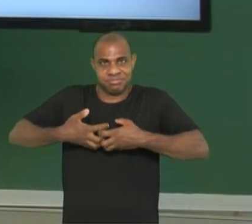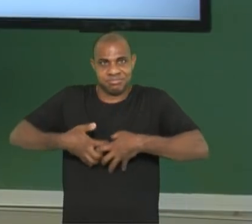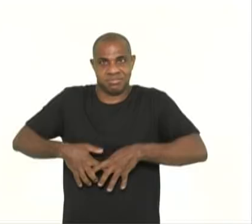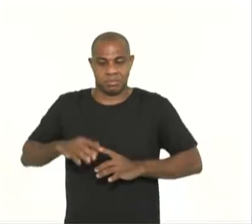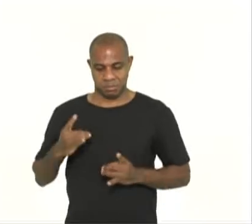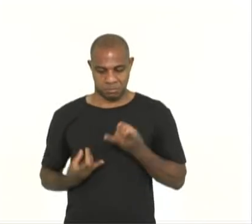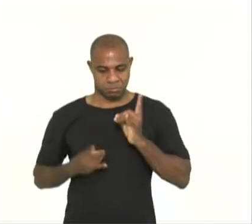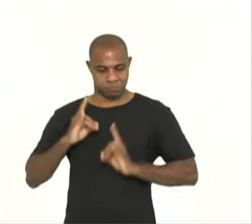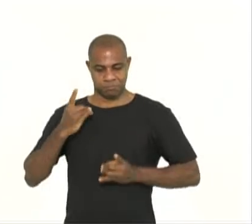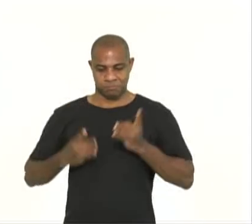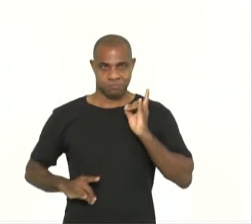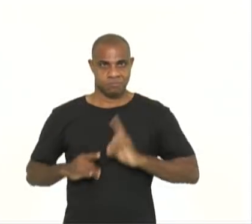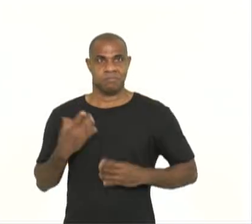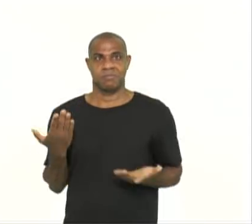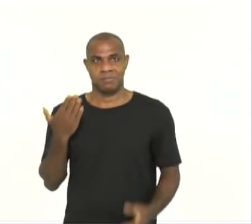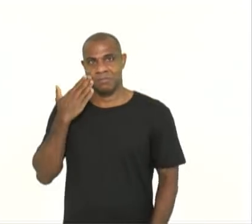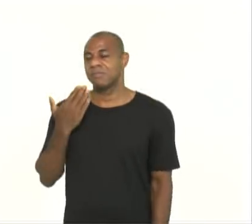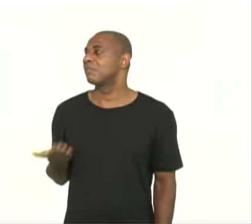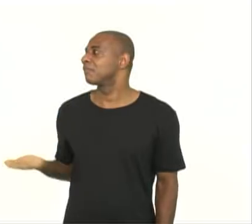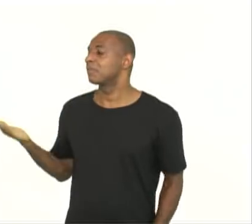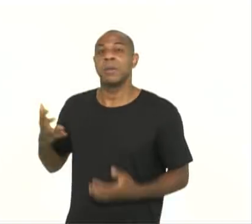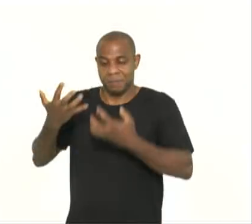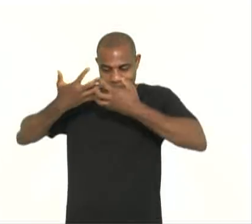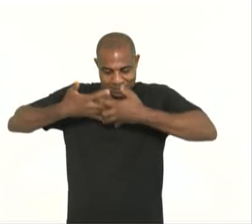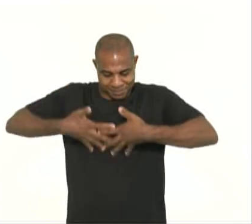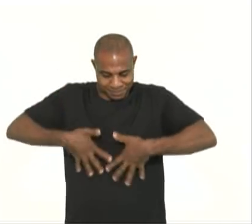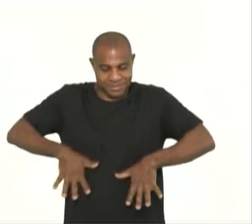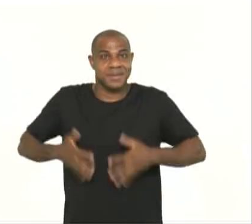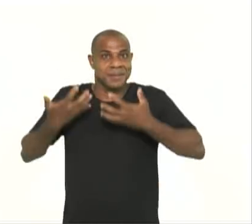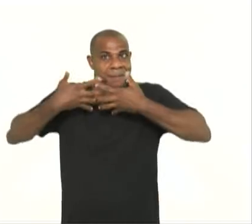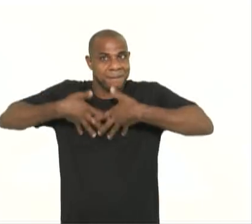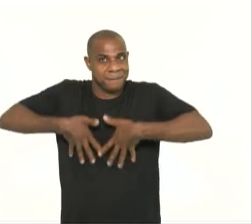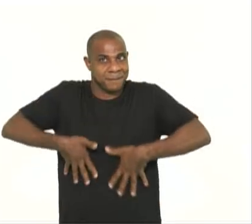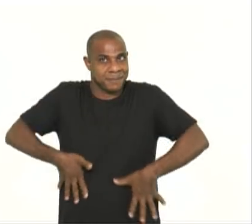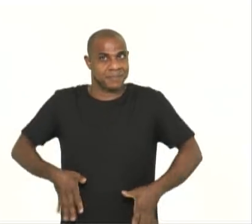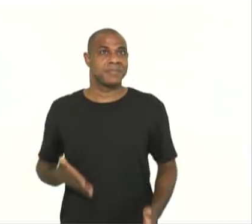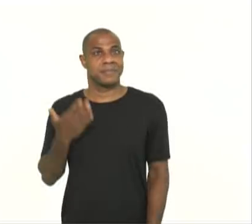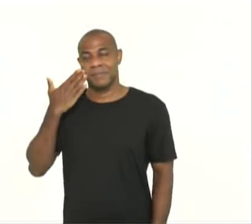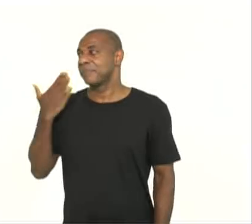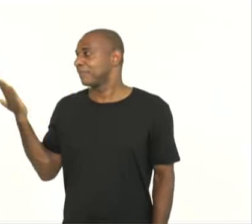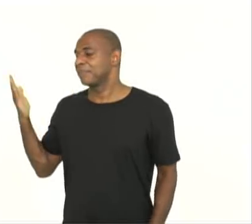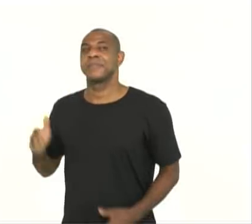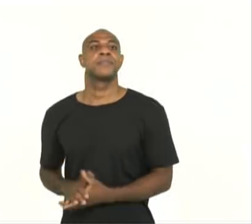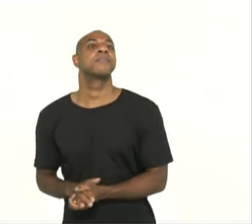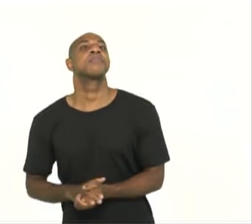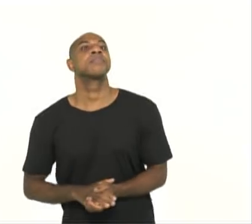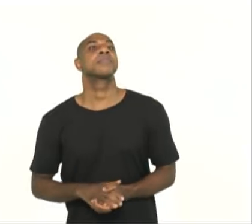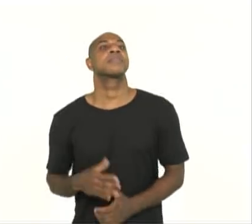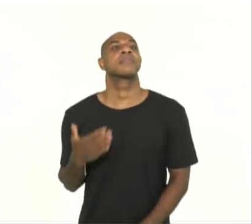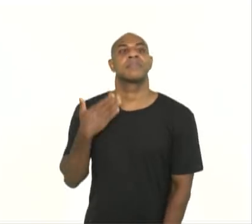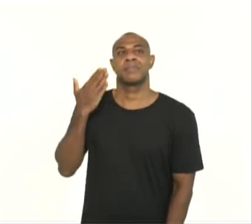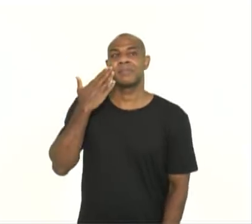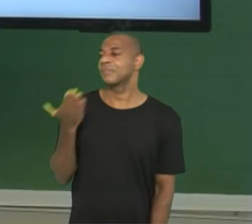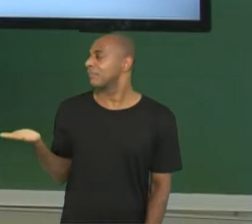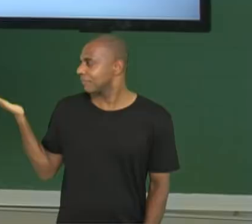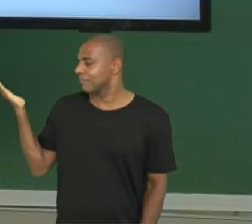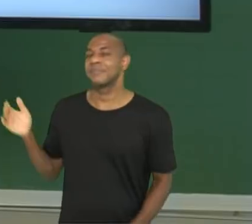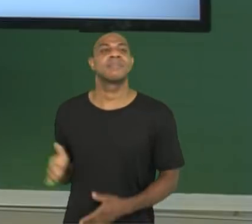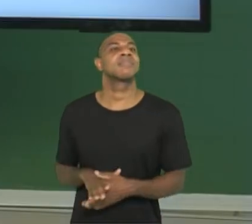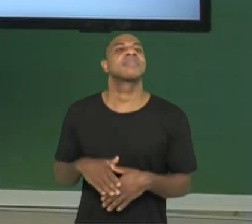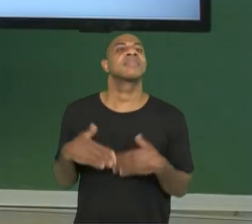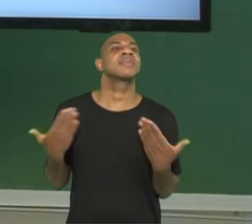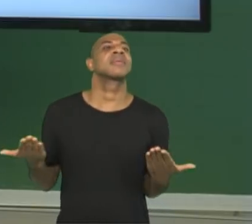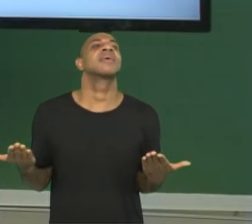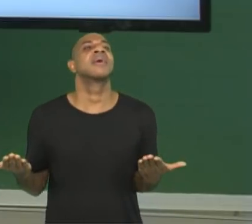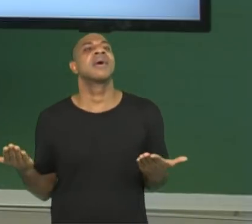deles. Quando a gente fala de circulação, eu tenho aqui alguns pokémons para ajudar a gente nessa situação, para vocês